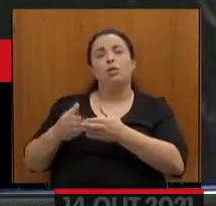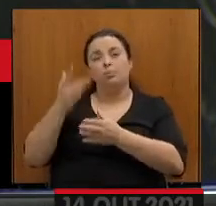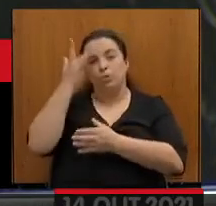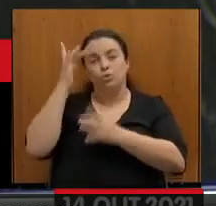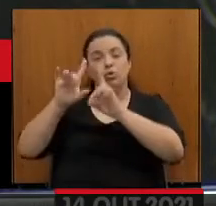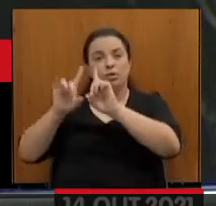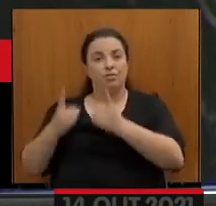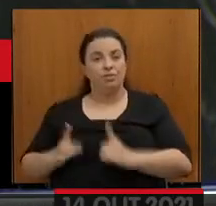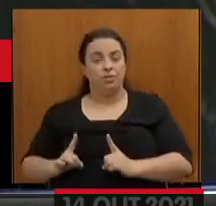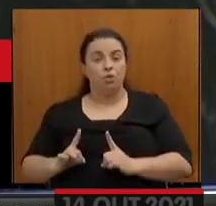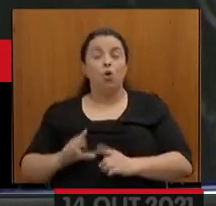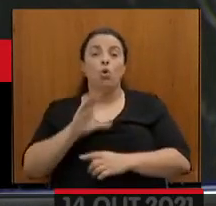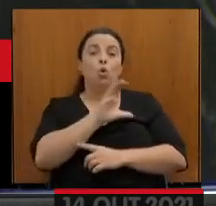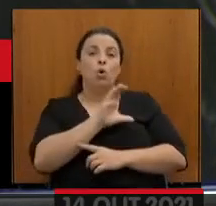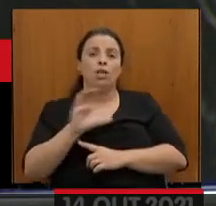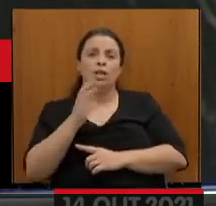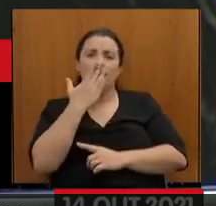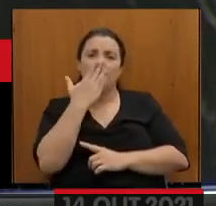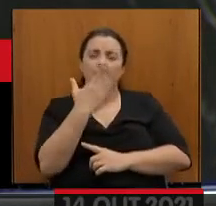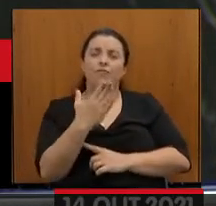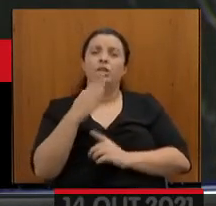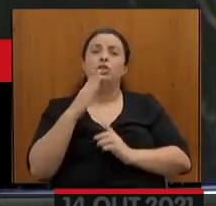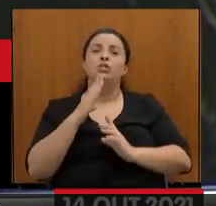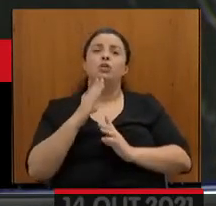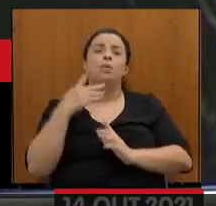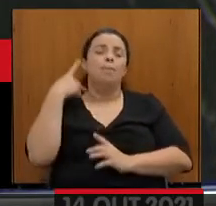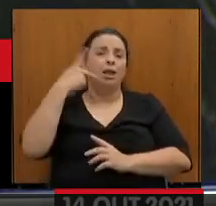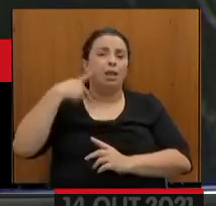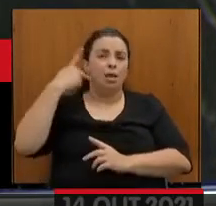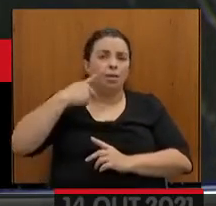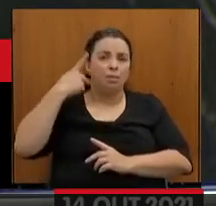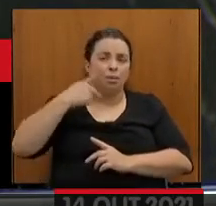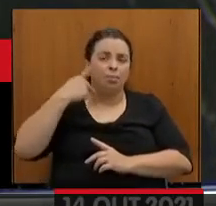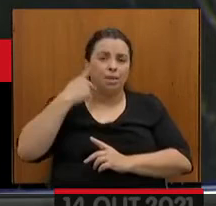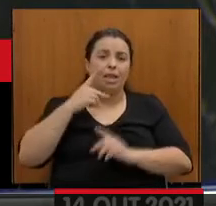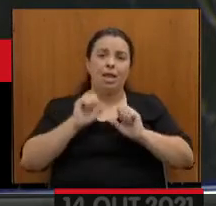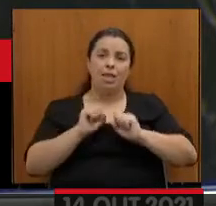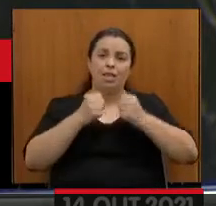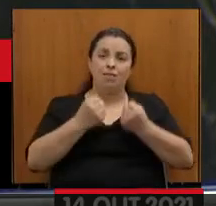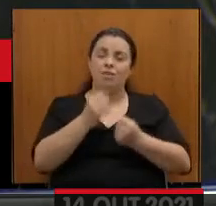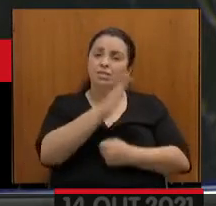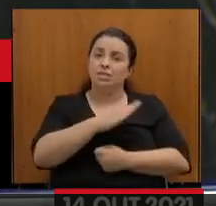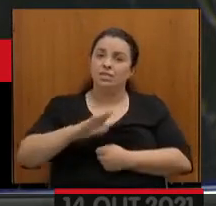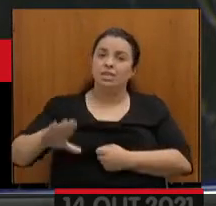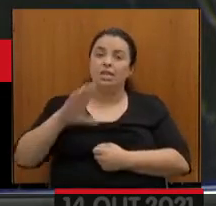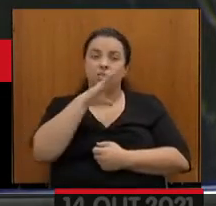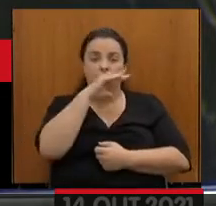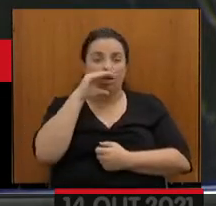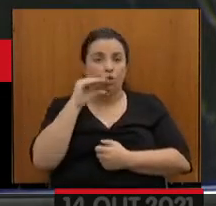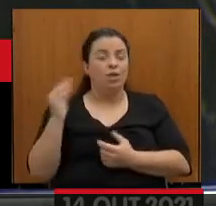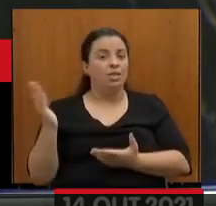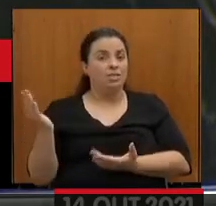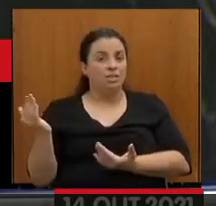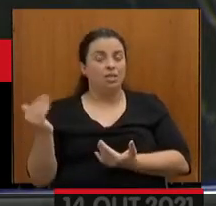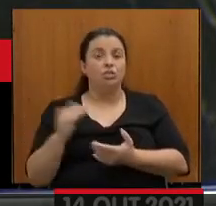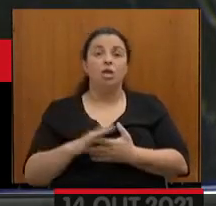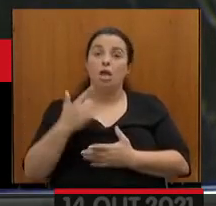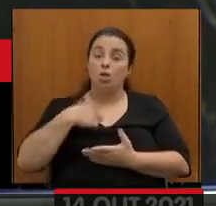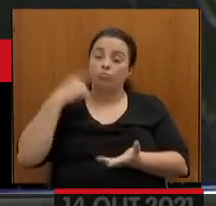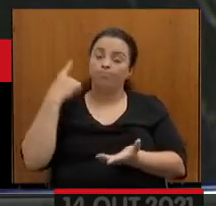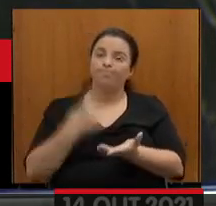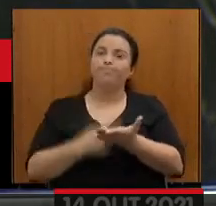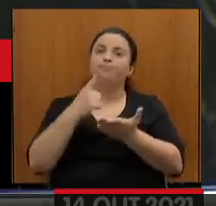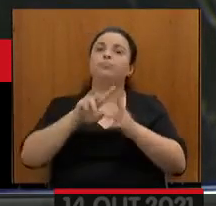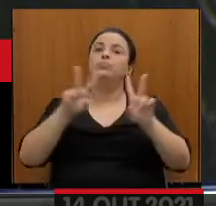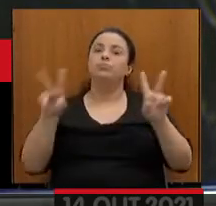coordenadora da Frente Parlamentar em Defesa das Crianças e dos Adolescentes, eu tenho um compromisso com essa causa.